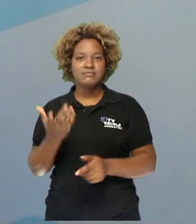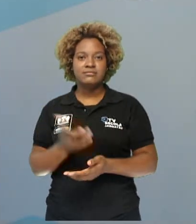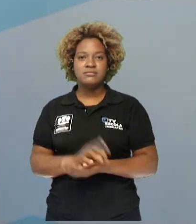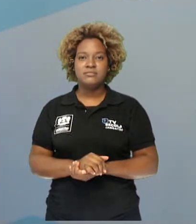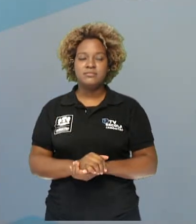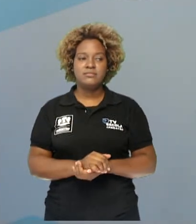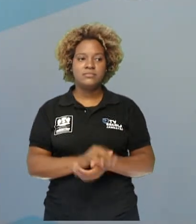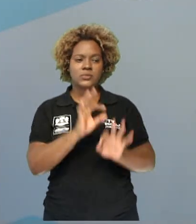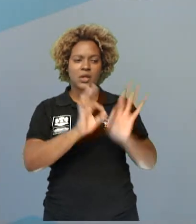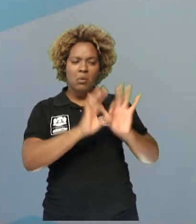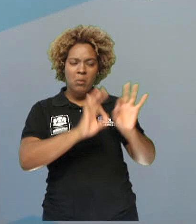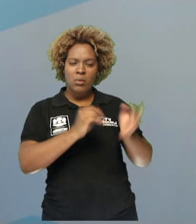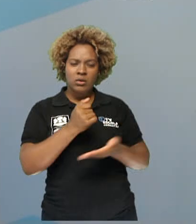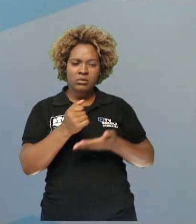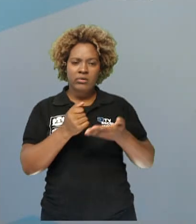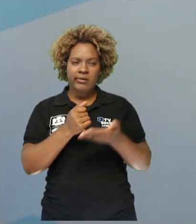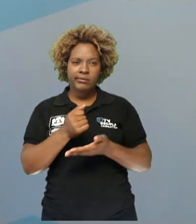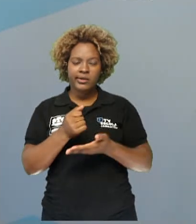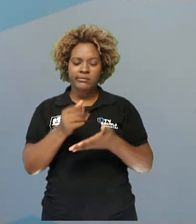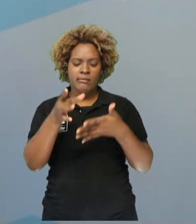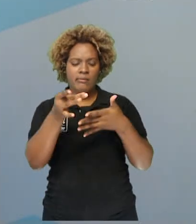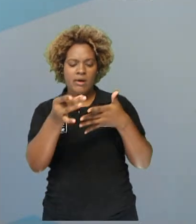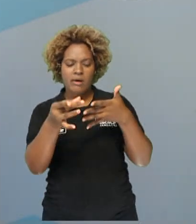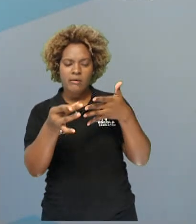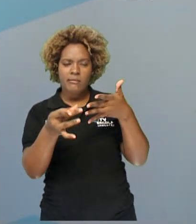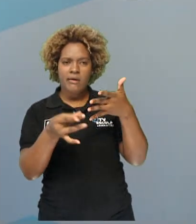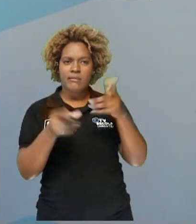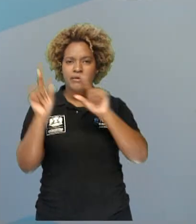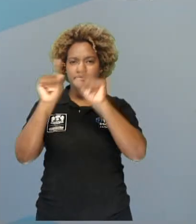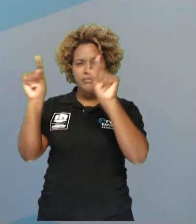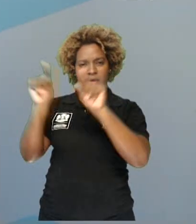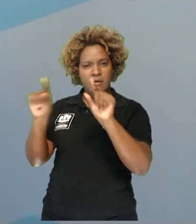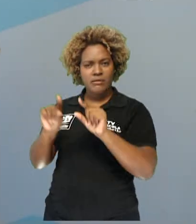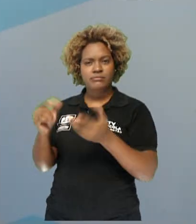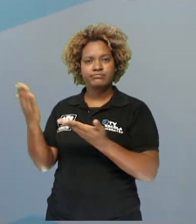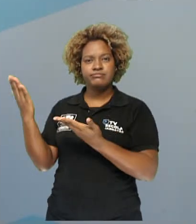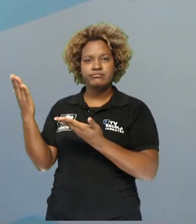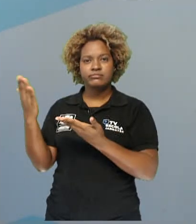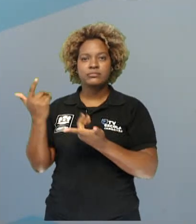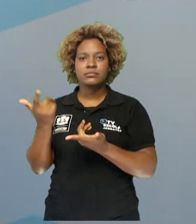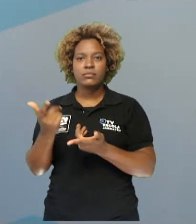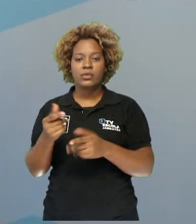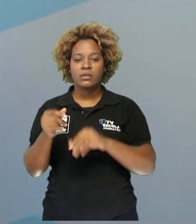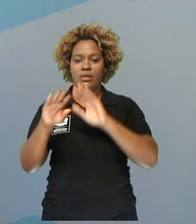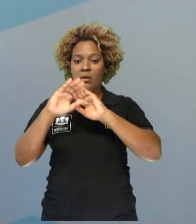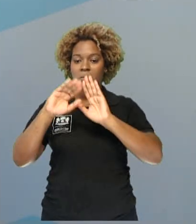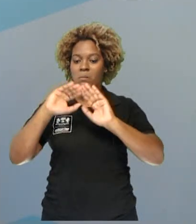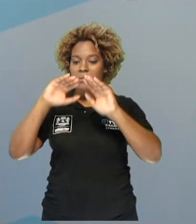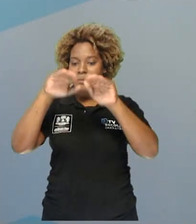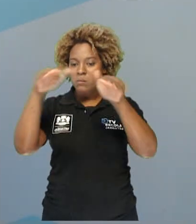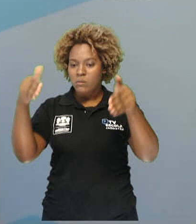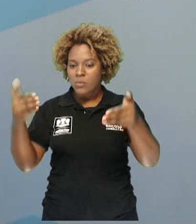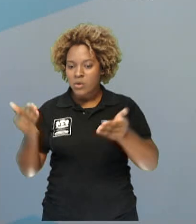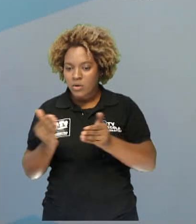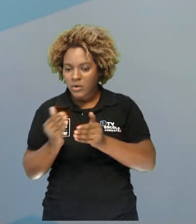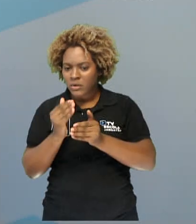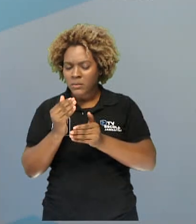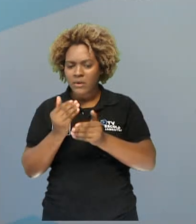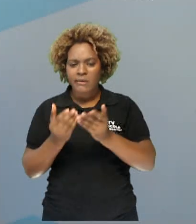Composto basicamente por hélio, carbono, hidrogênio e oxigênio, na superfície do Sol costumam aparecer